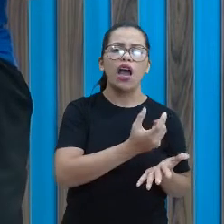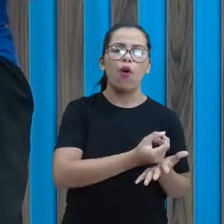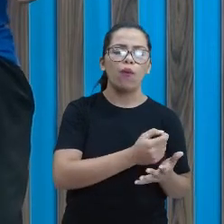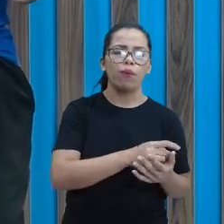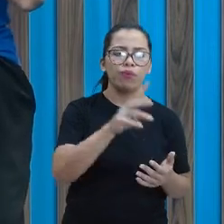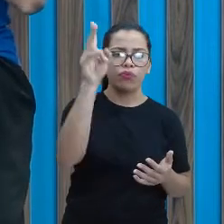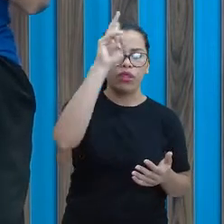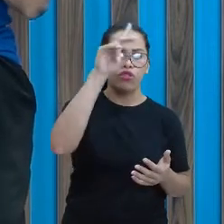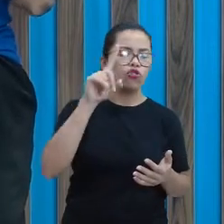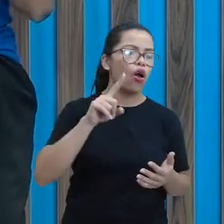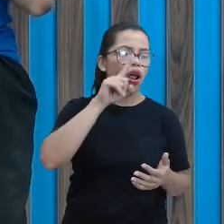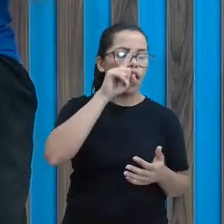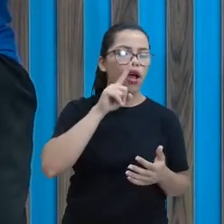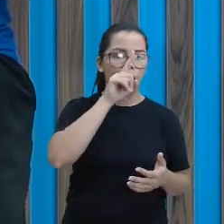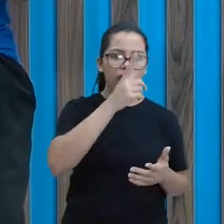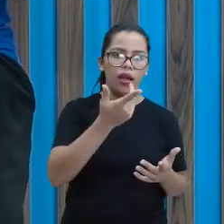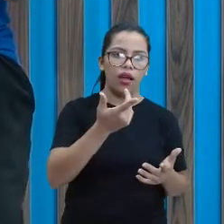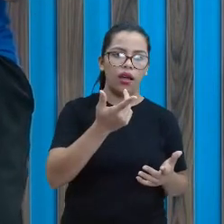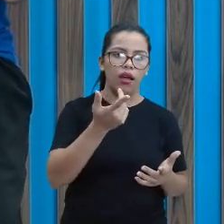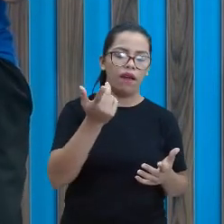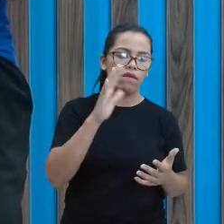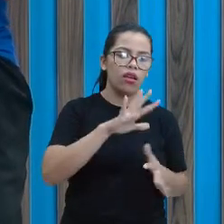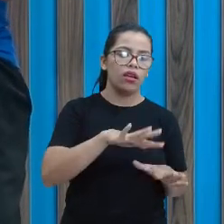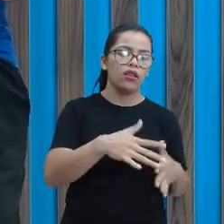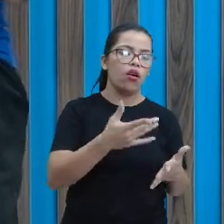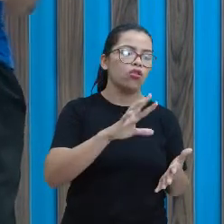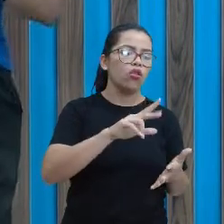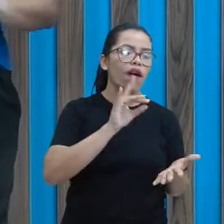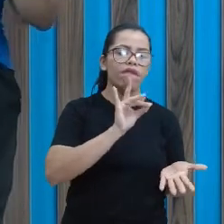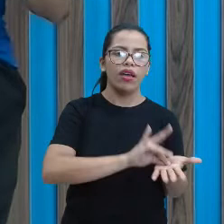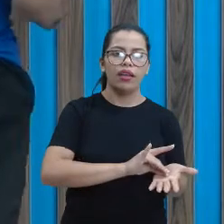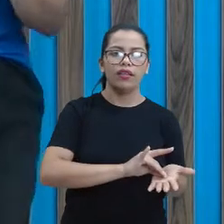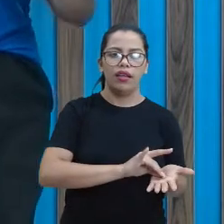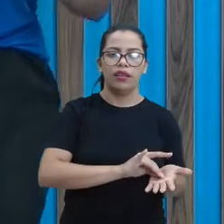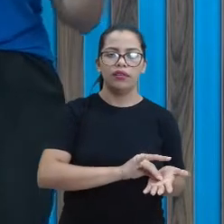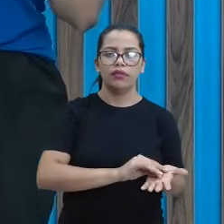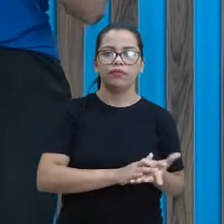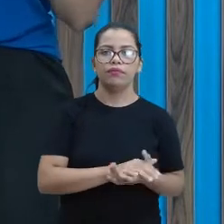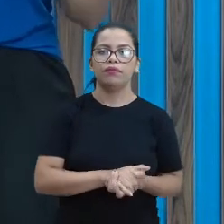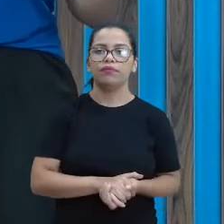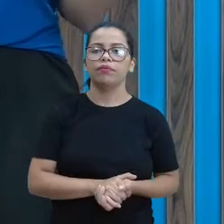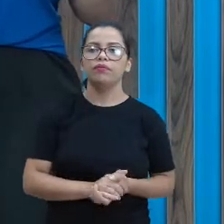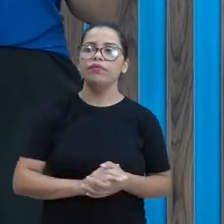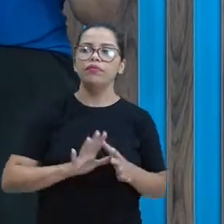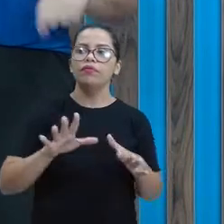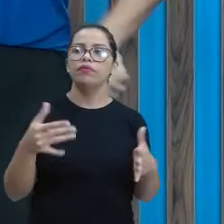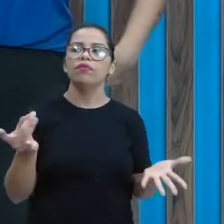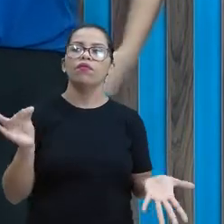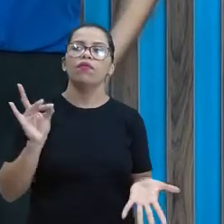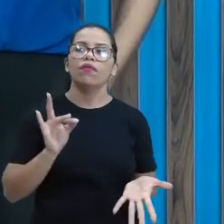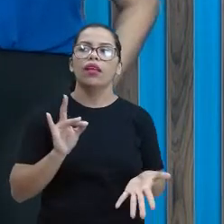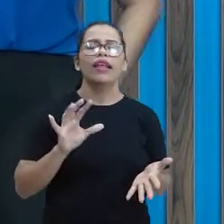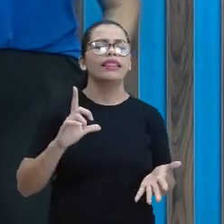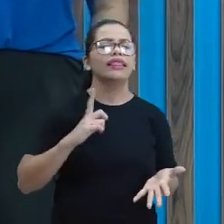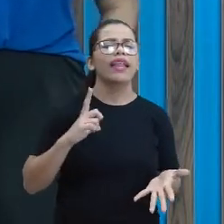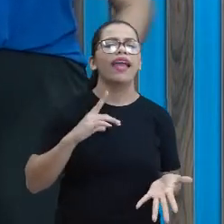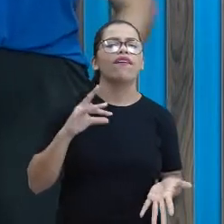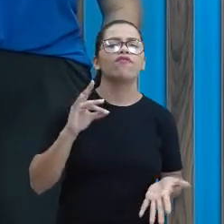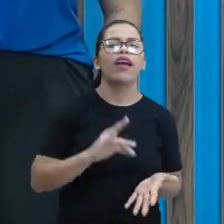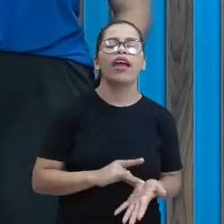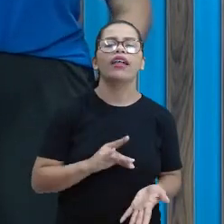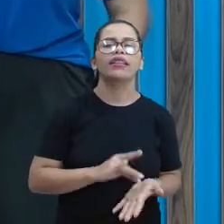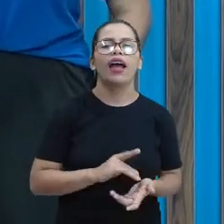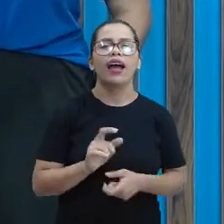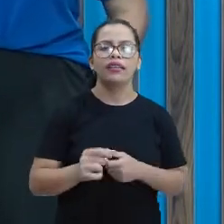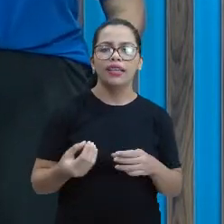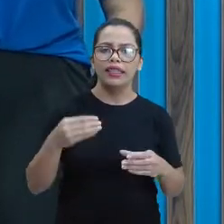eu já vou jogar uma provocação que eu quero que vocês pensem até a aula de amanhã. Há verdade na ficção? Será que todas